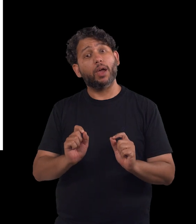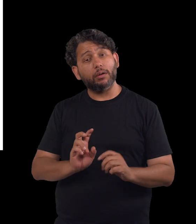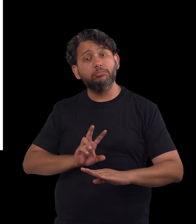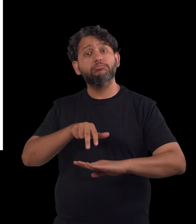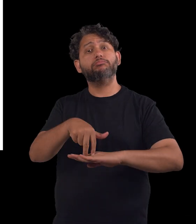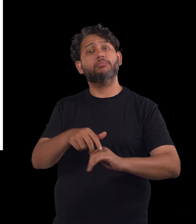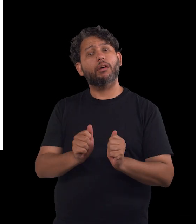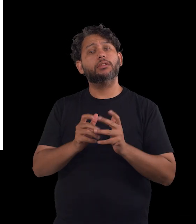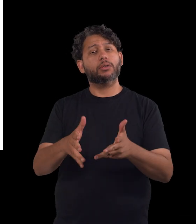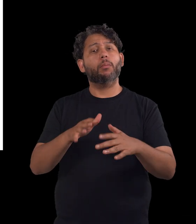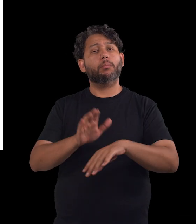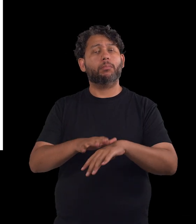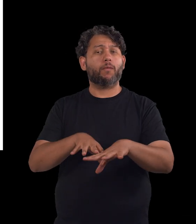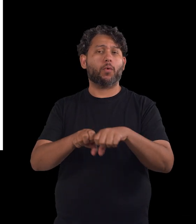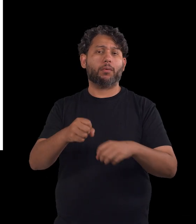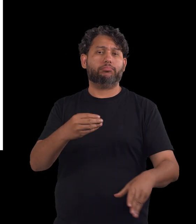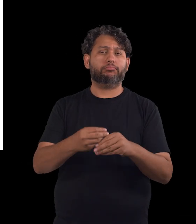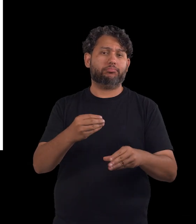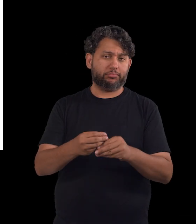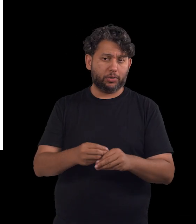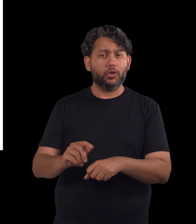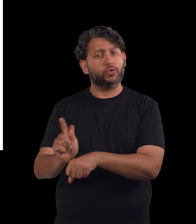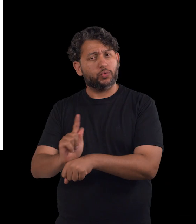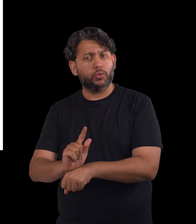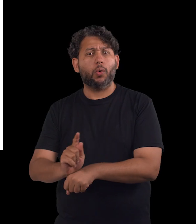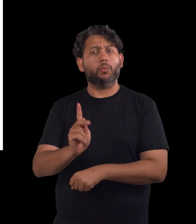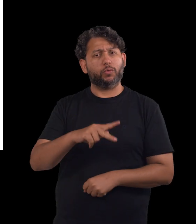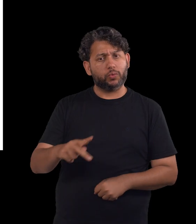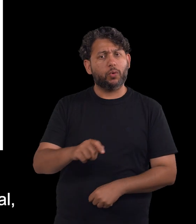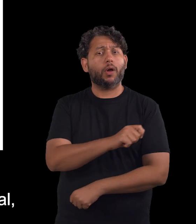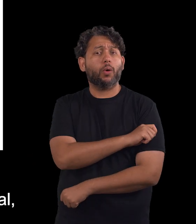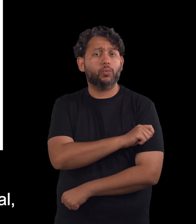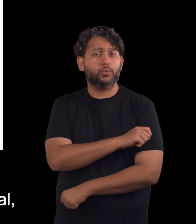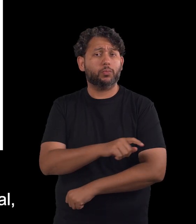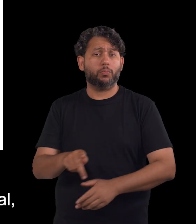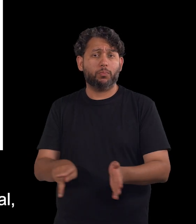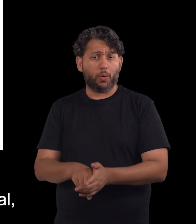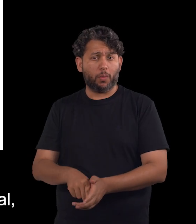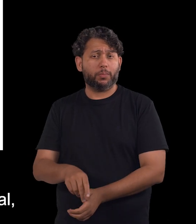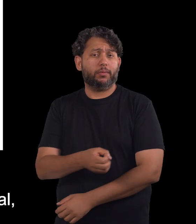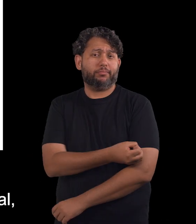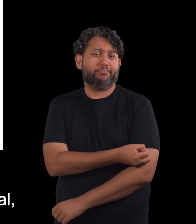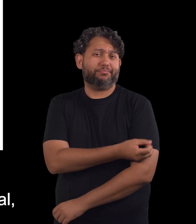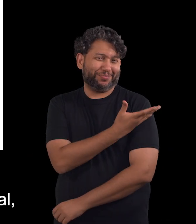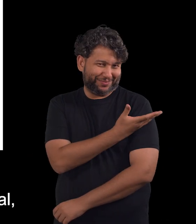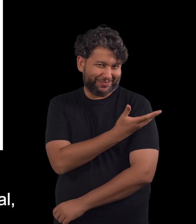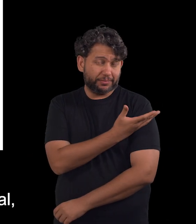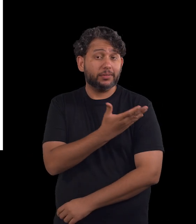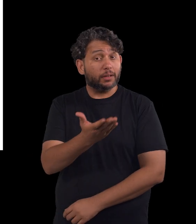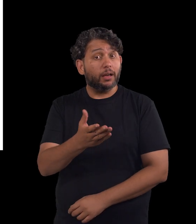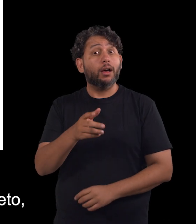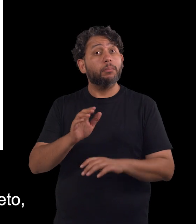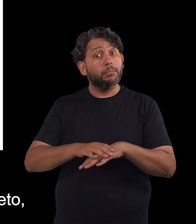formativas, direcionadas a gestores, professores e estudantes dos anos iniciais do ensino